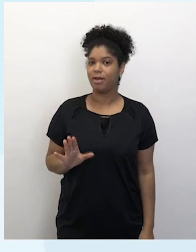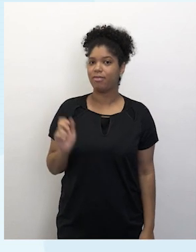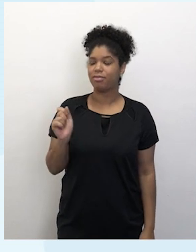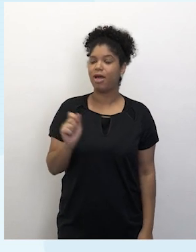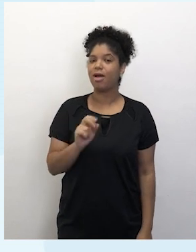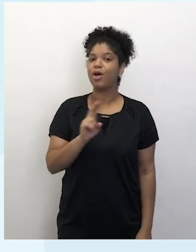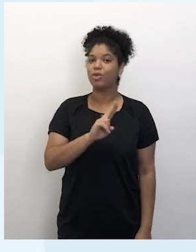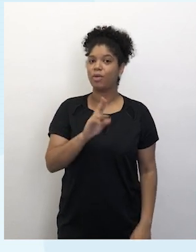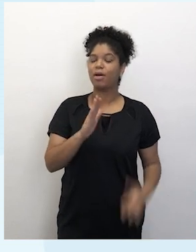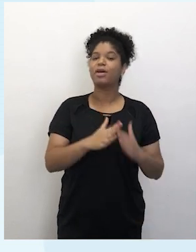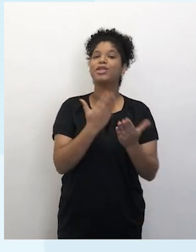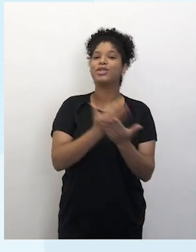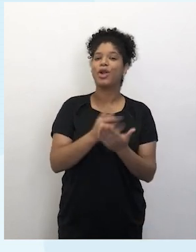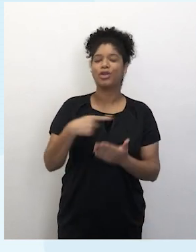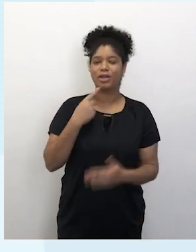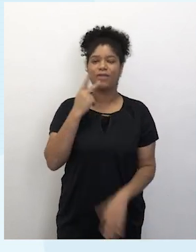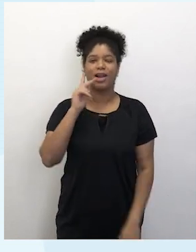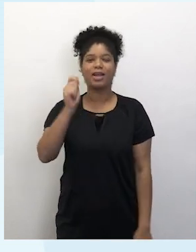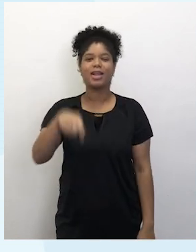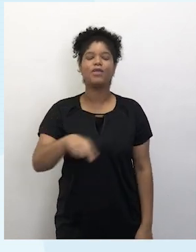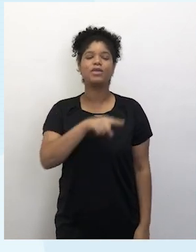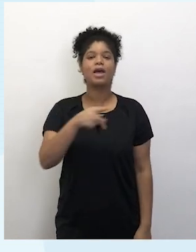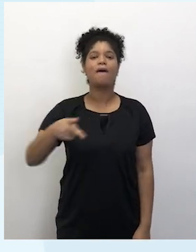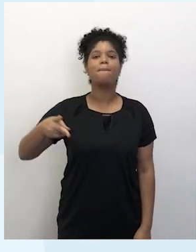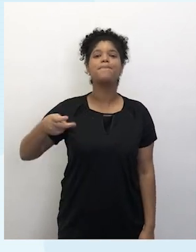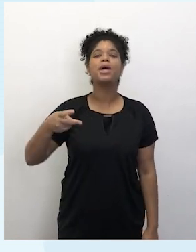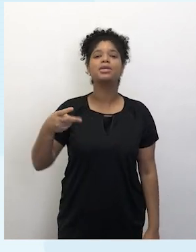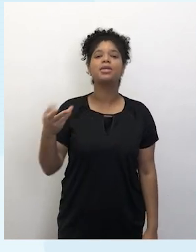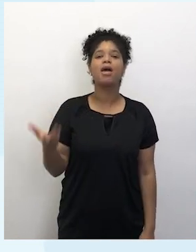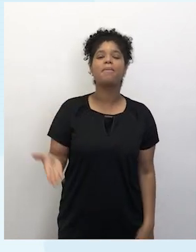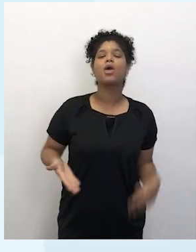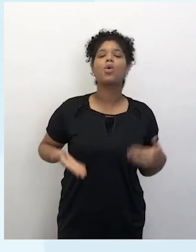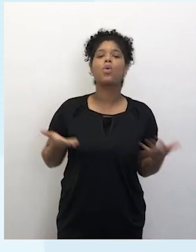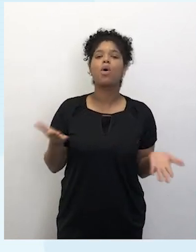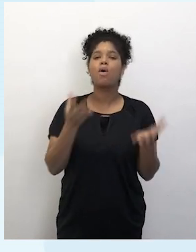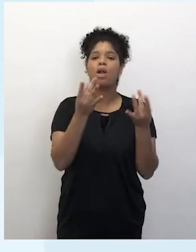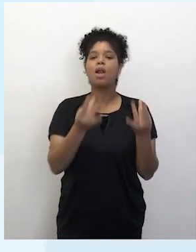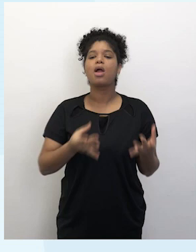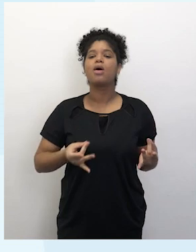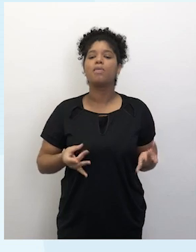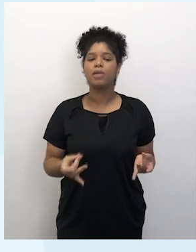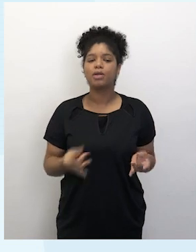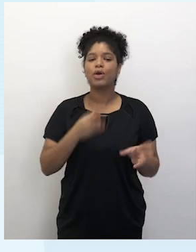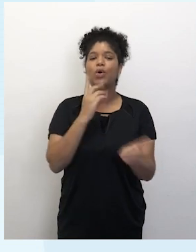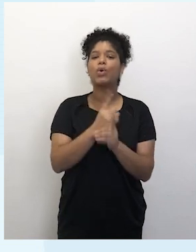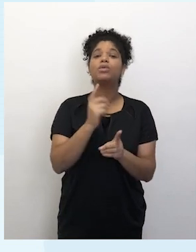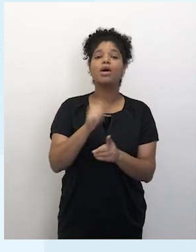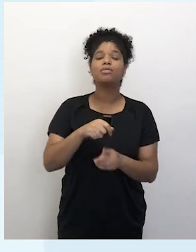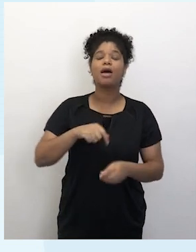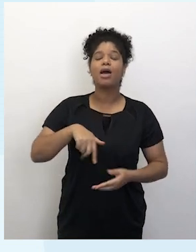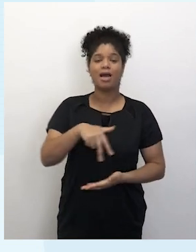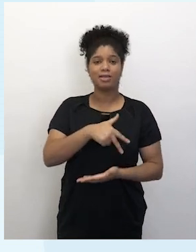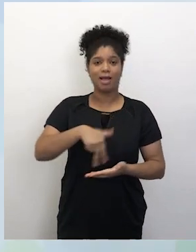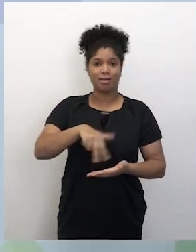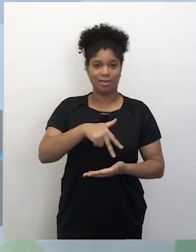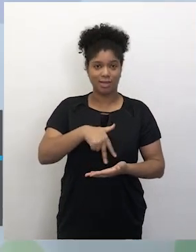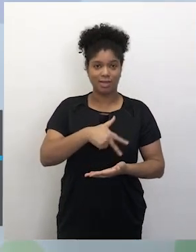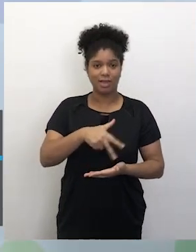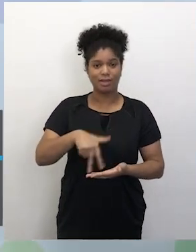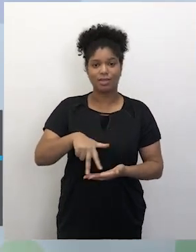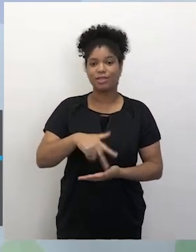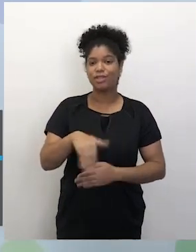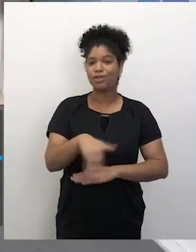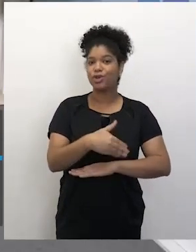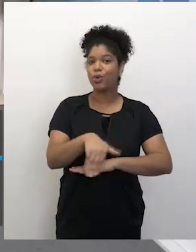gente poder falar aqui. Quais são os elementos constitutivos que podemos encontrar nas danças urbanas,